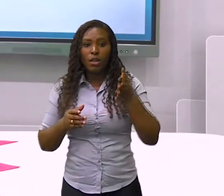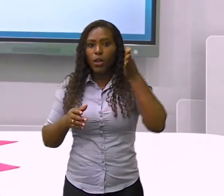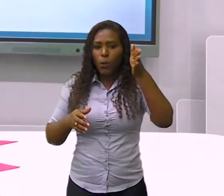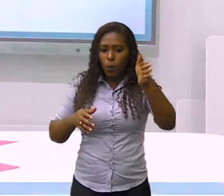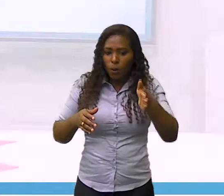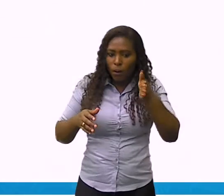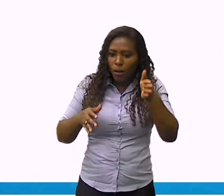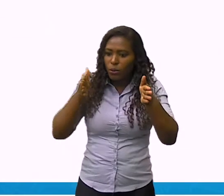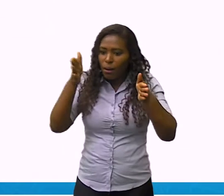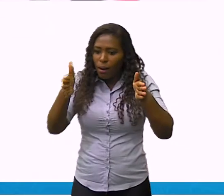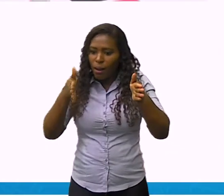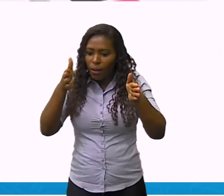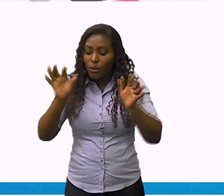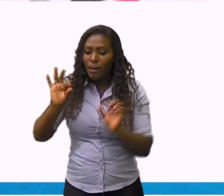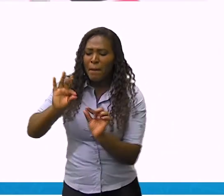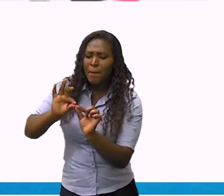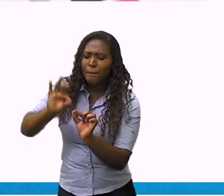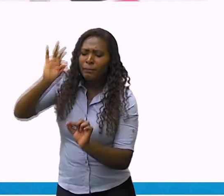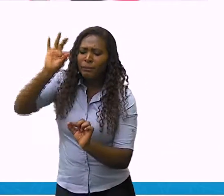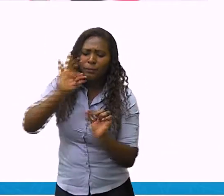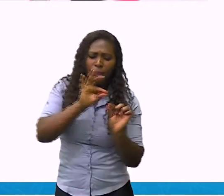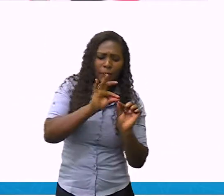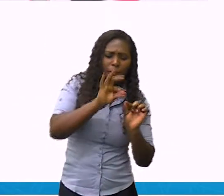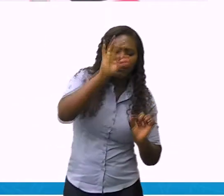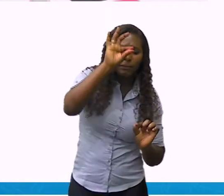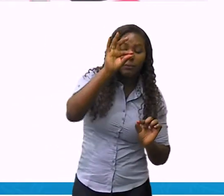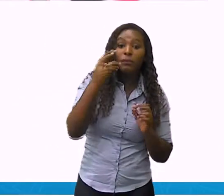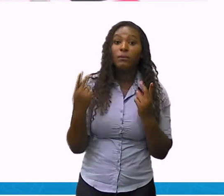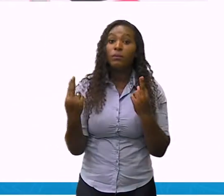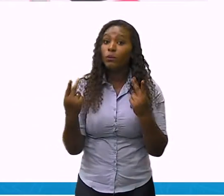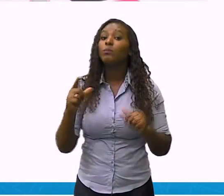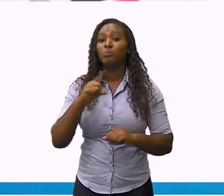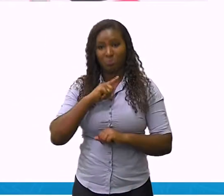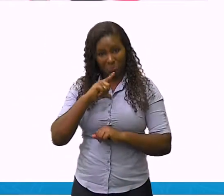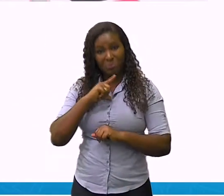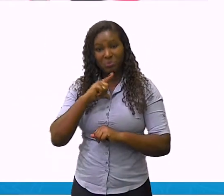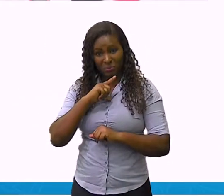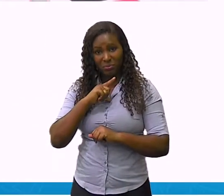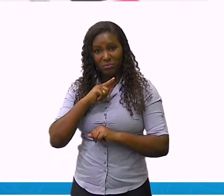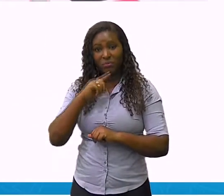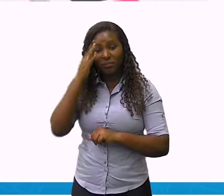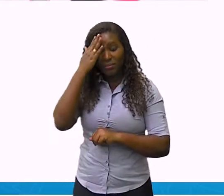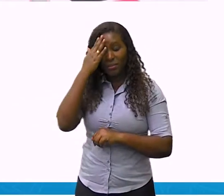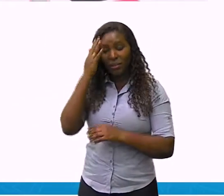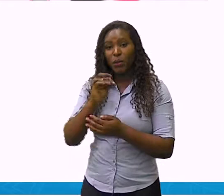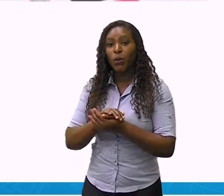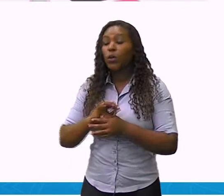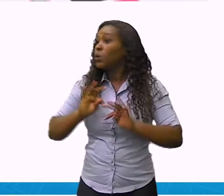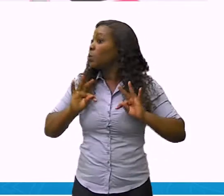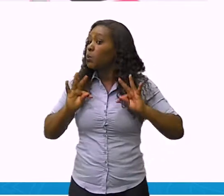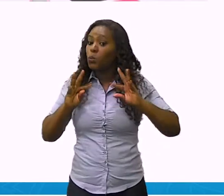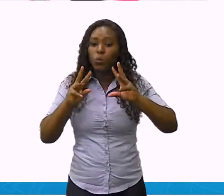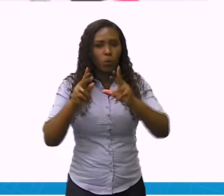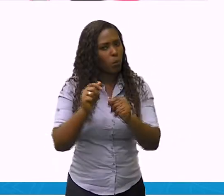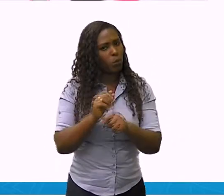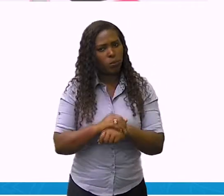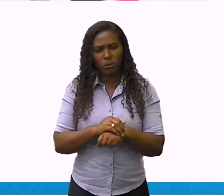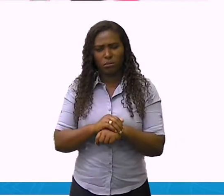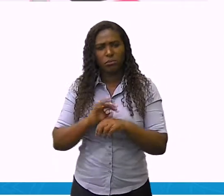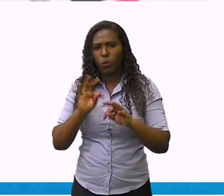são congruentes. Em todo paralelogramo, os lados opostos são